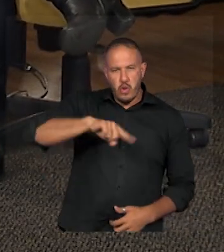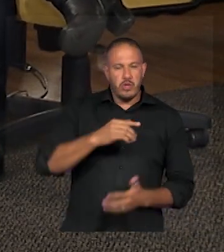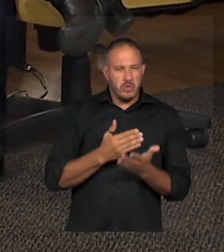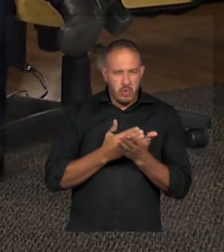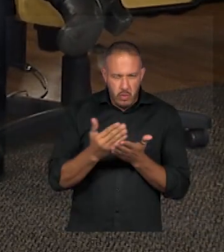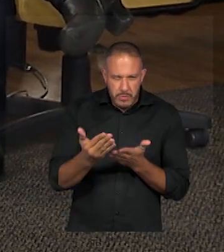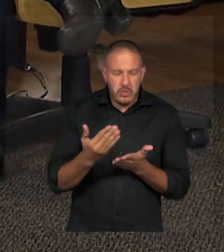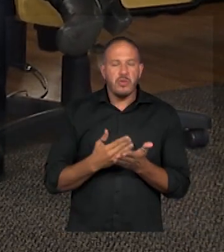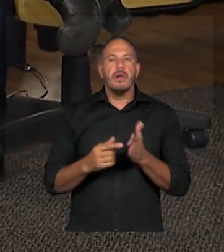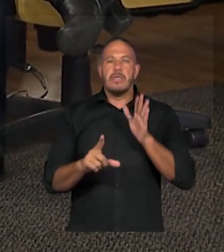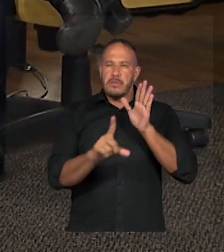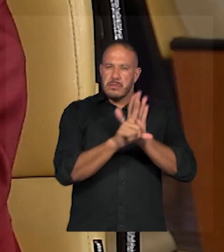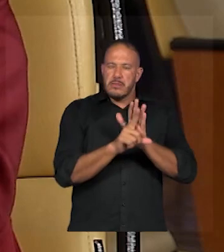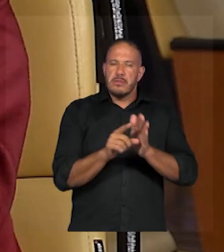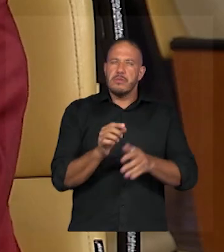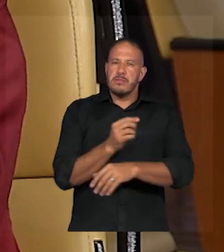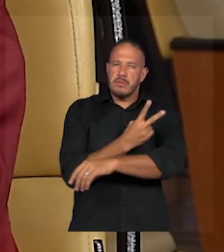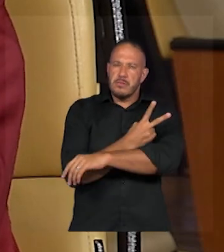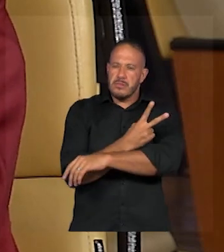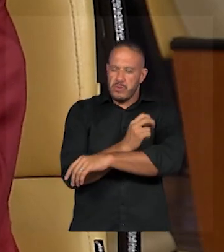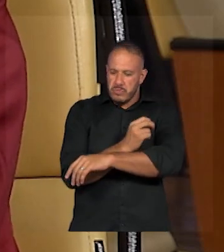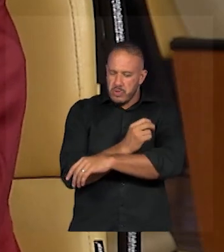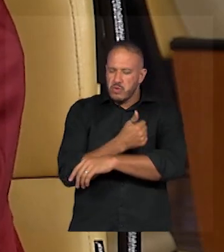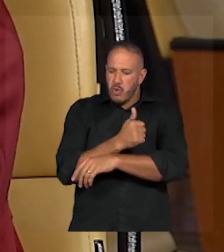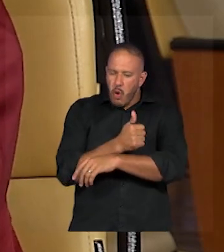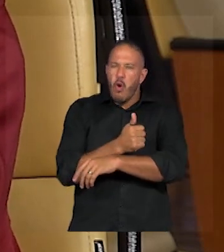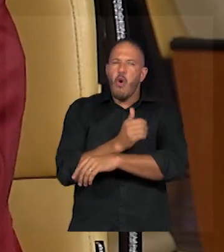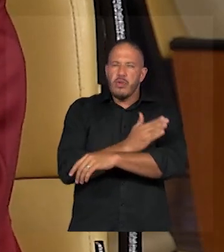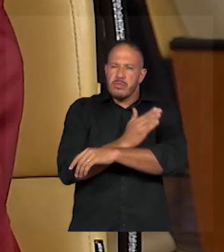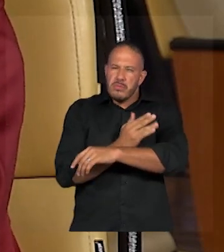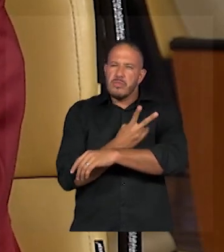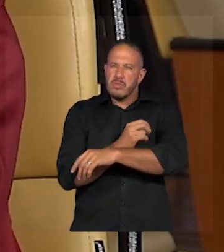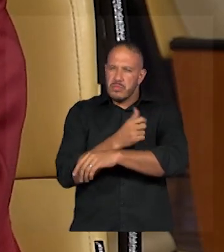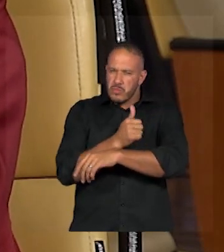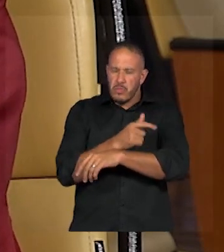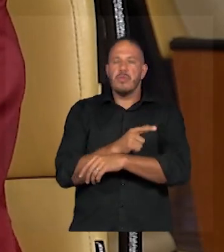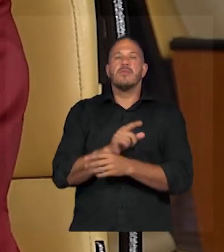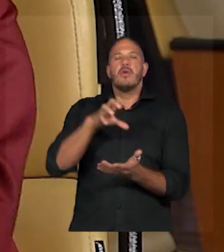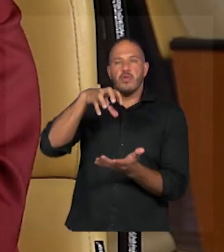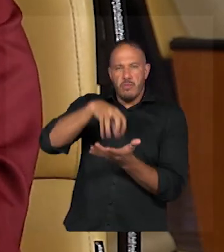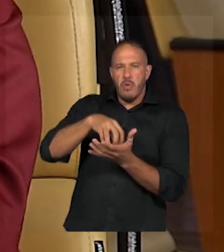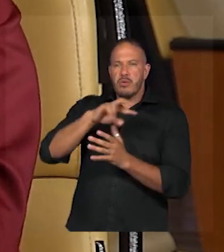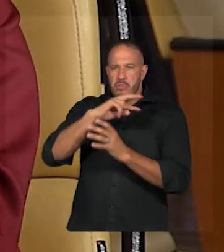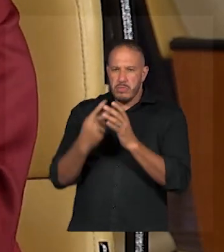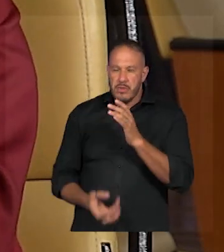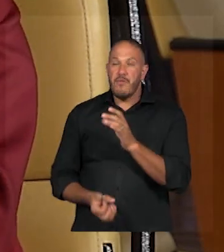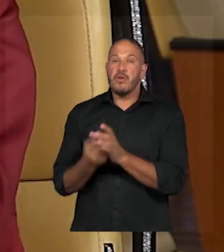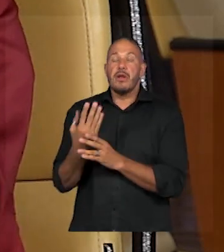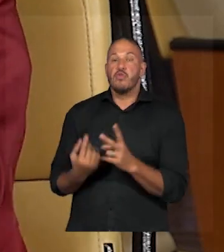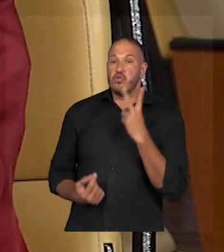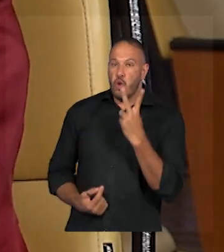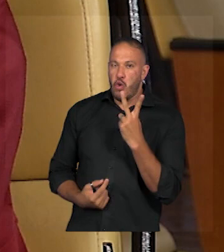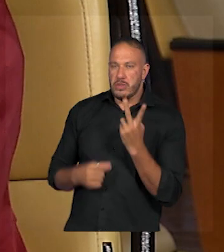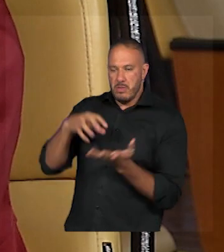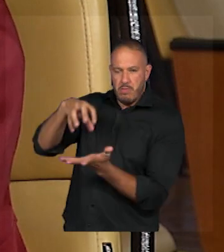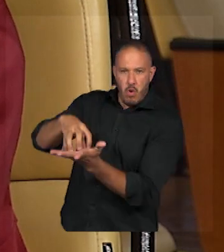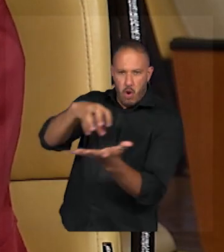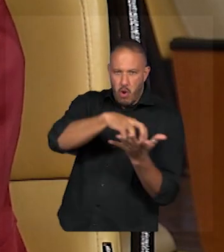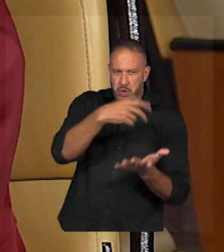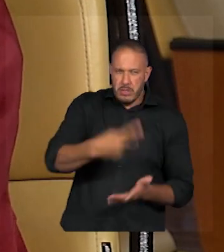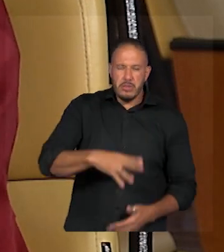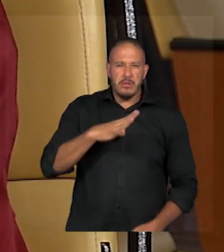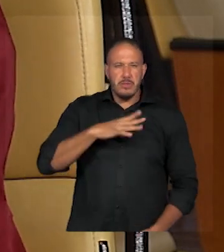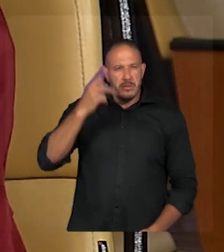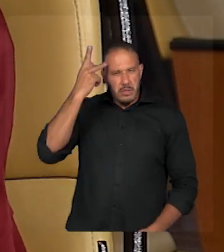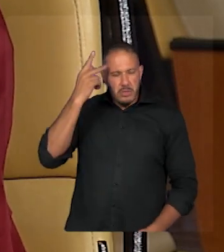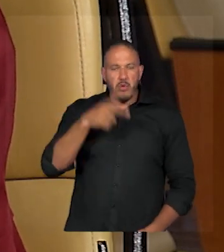a legislação de 2011 para 2012, do polo bilíngue. Foram implantados 2 polos na cidade de São Paulo, um